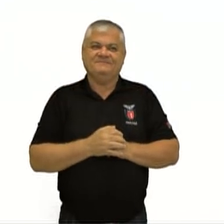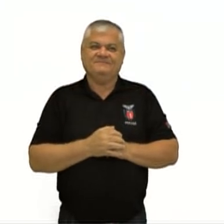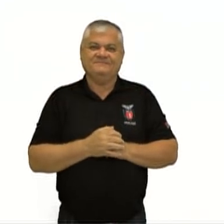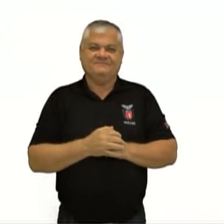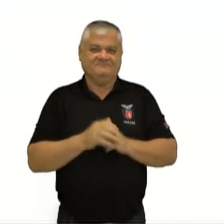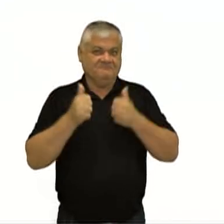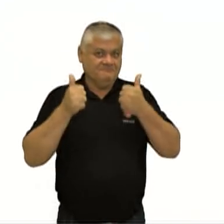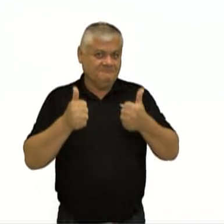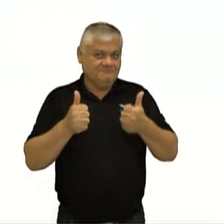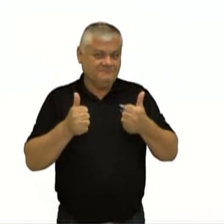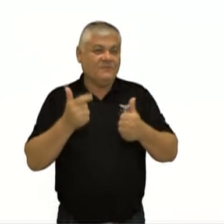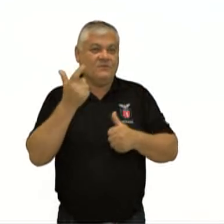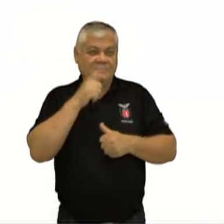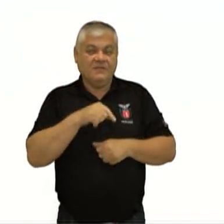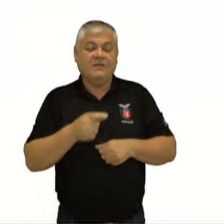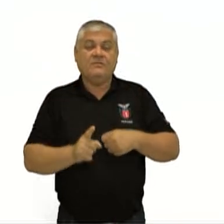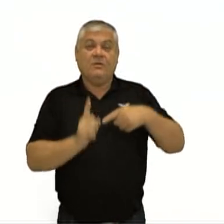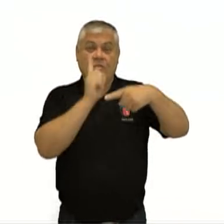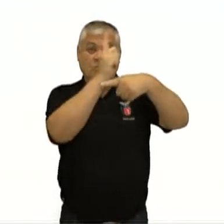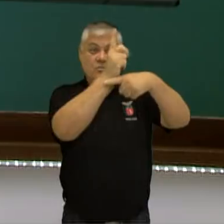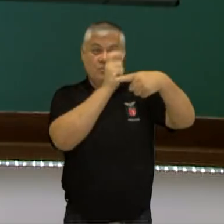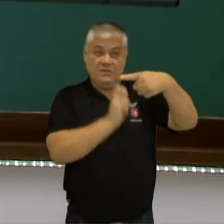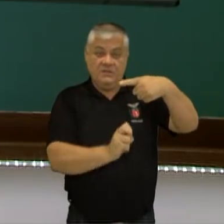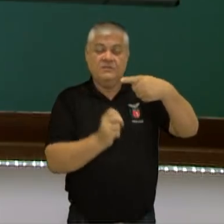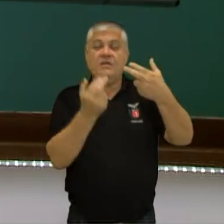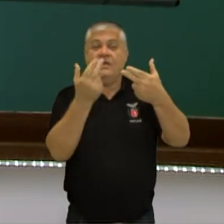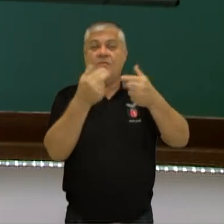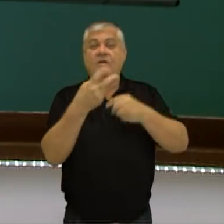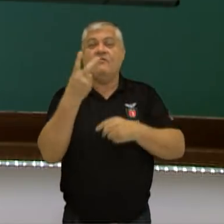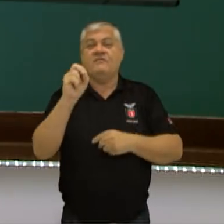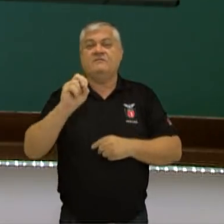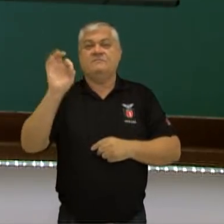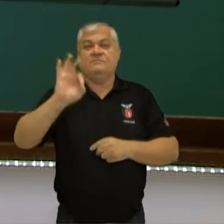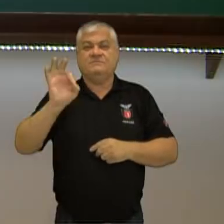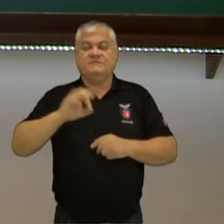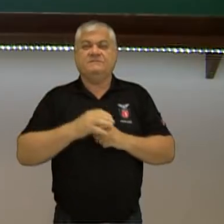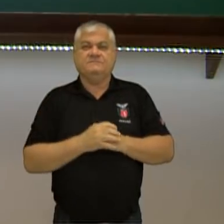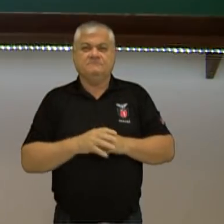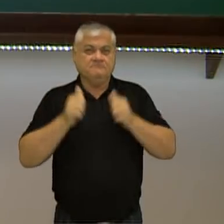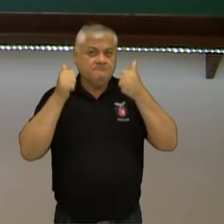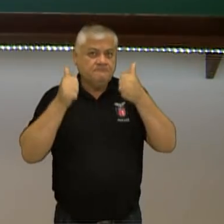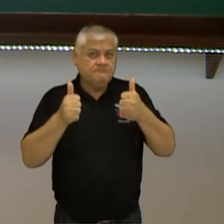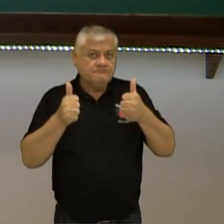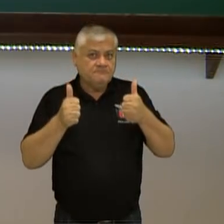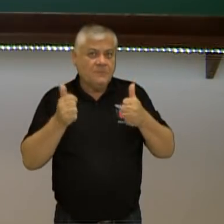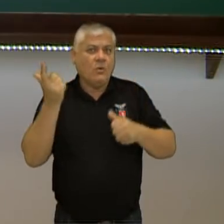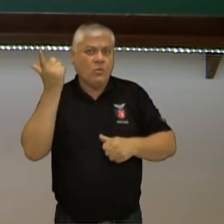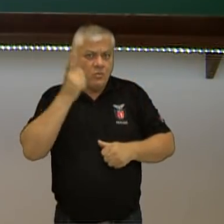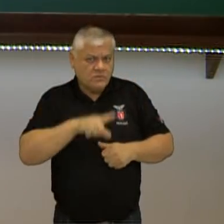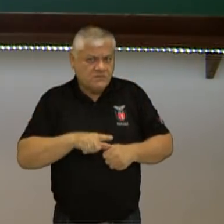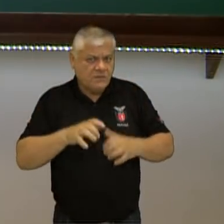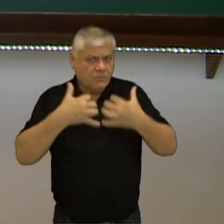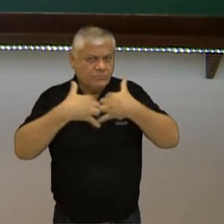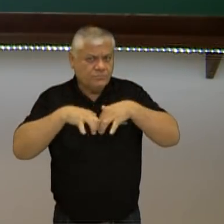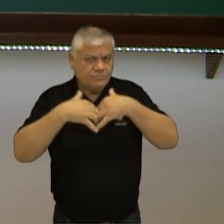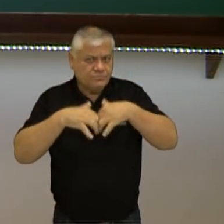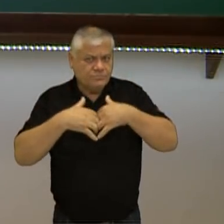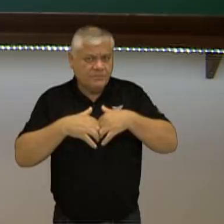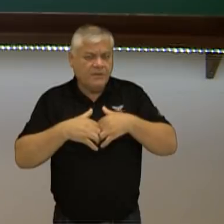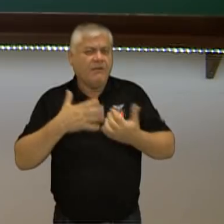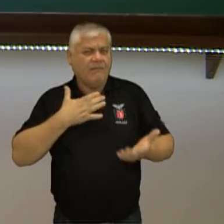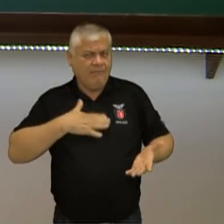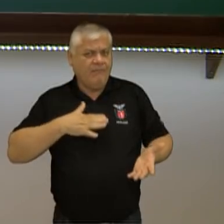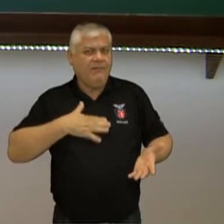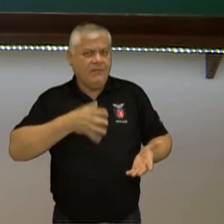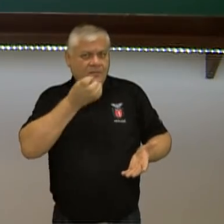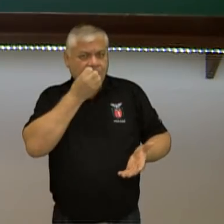tá ali. 1/5 é igual a 20 sobre 100, que é igual a 20%. Tudo certo aí? Conseguiu fazer esse exercício? Bem tranquilo, né?